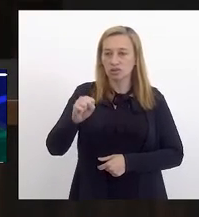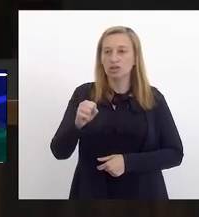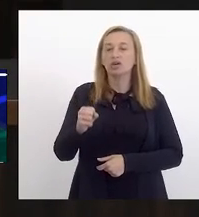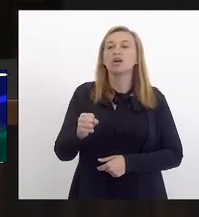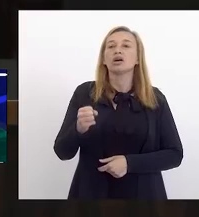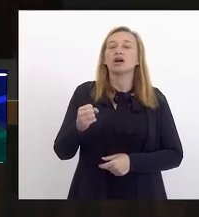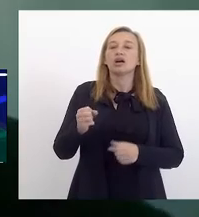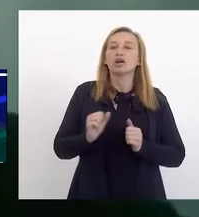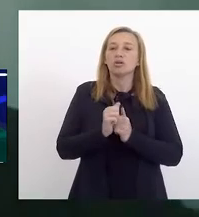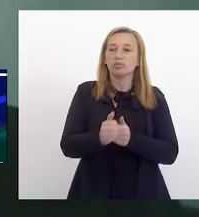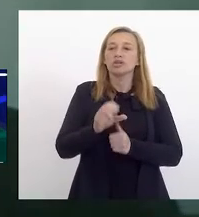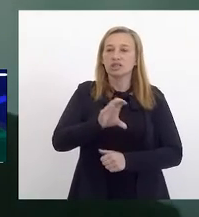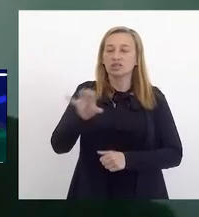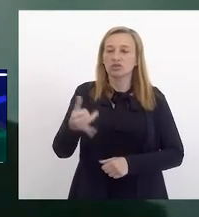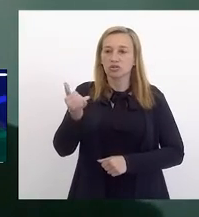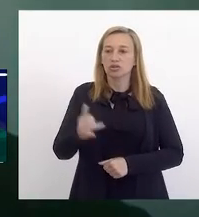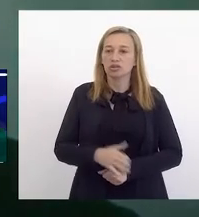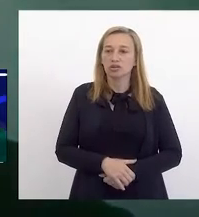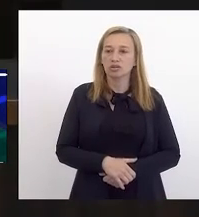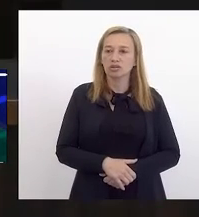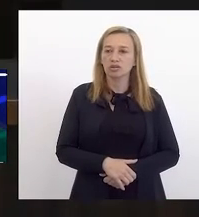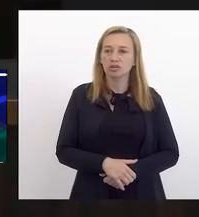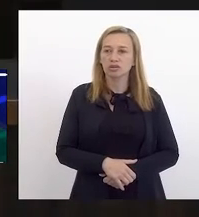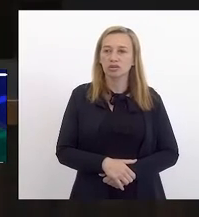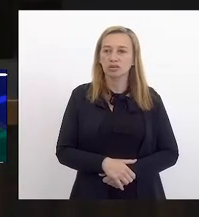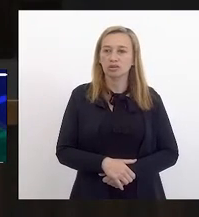480. Acompanhe, CCJ. Não,